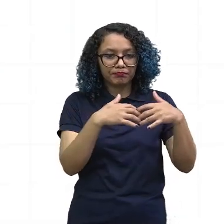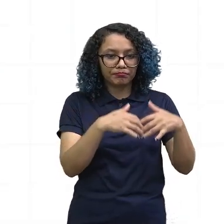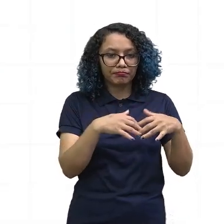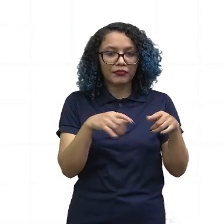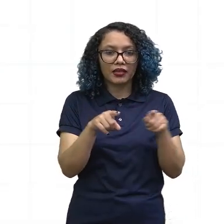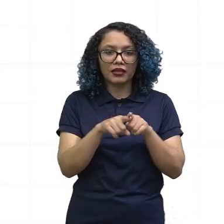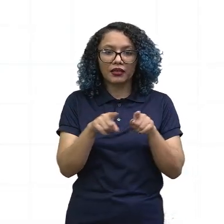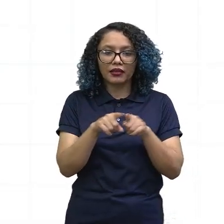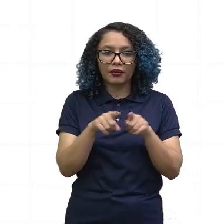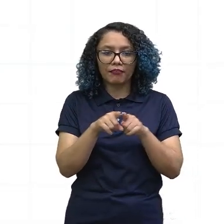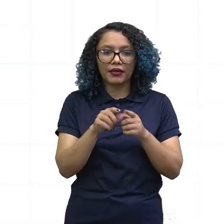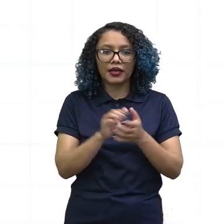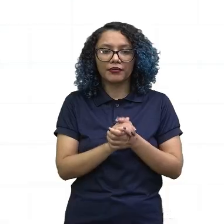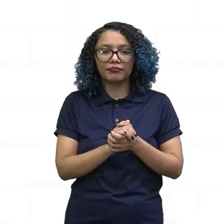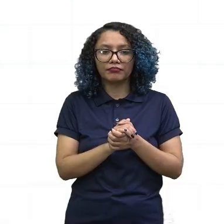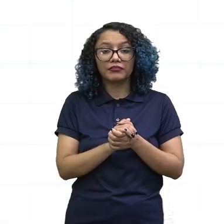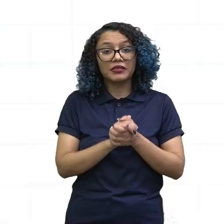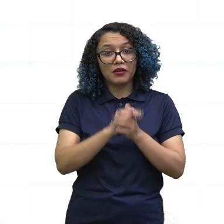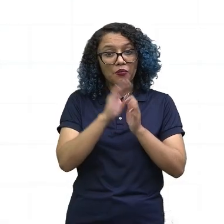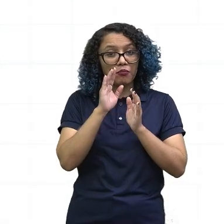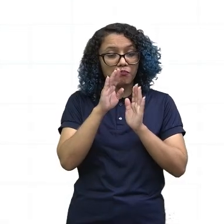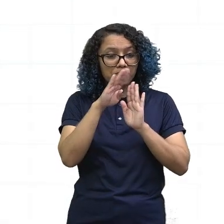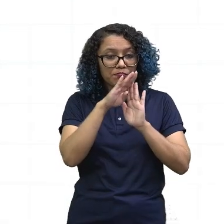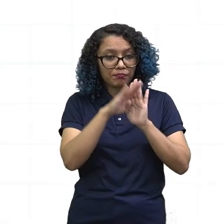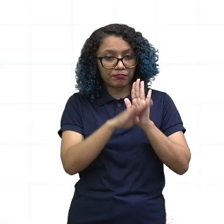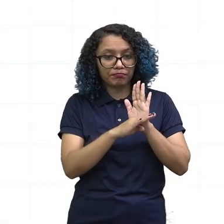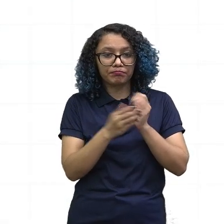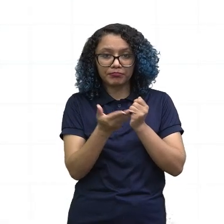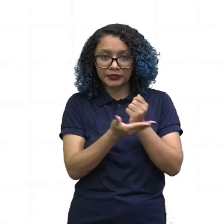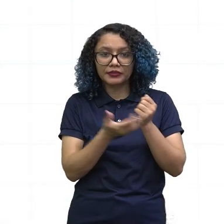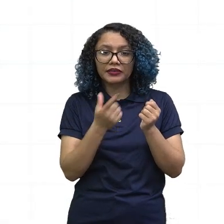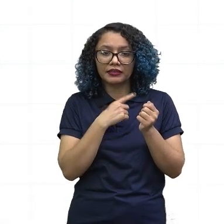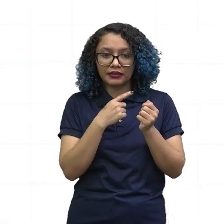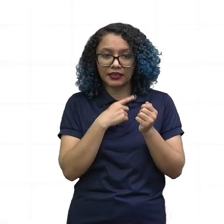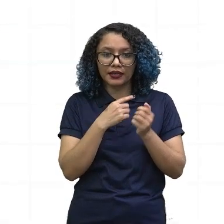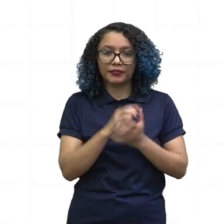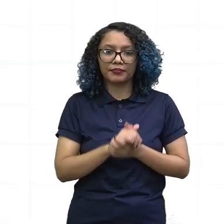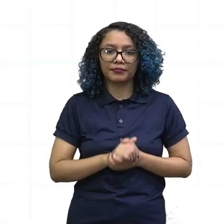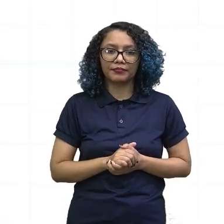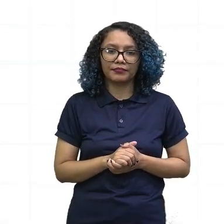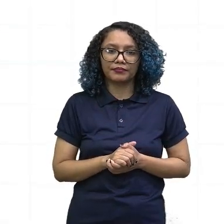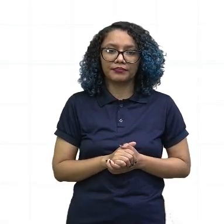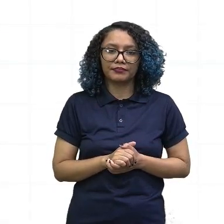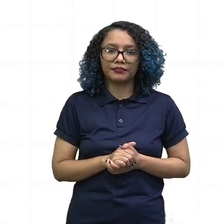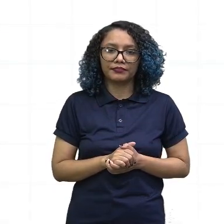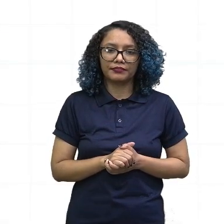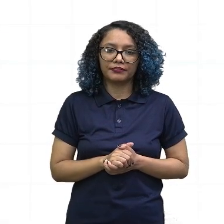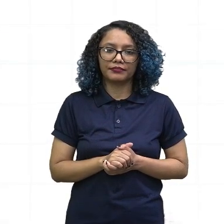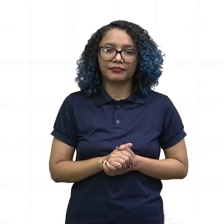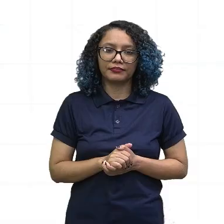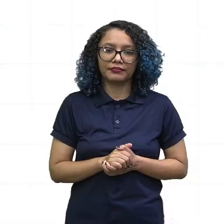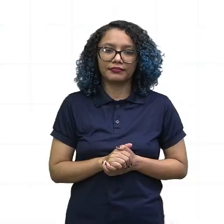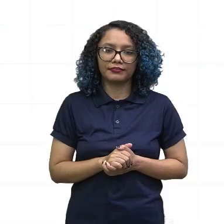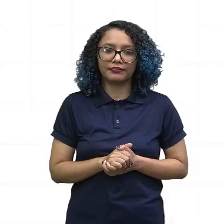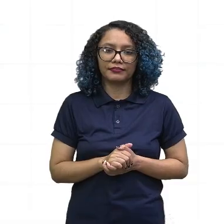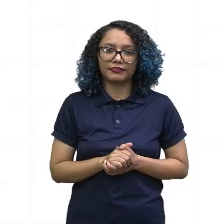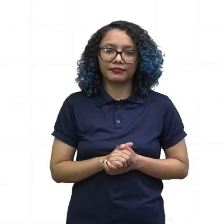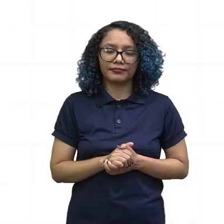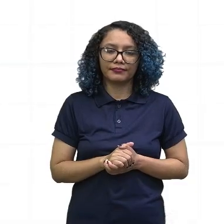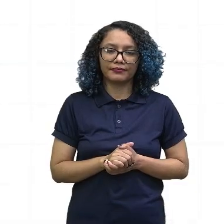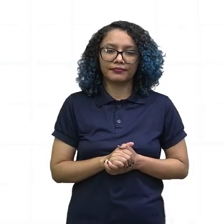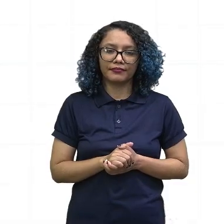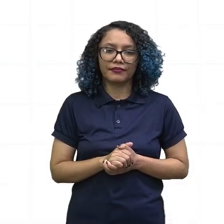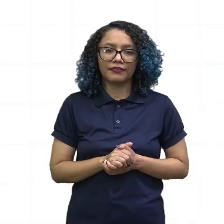seu princípio fundamental. Sempre que eu estiver falando aqui, ó, você percebe que envolve